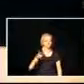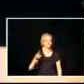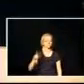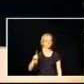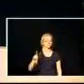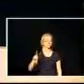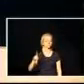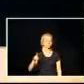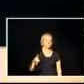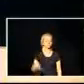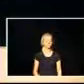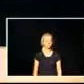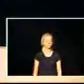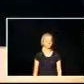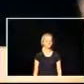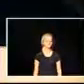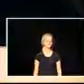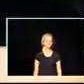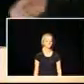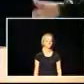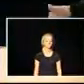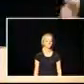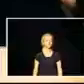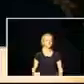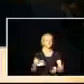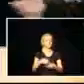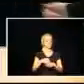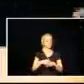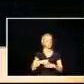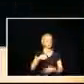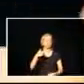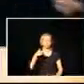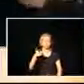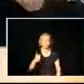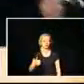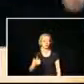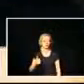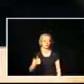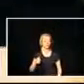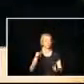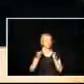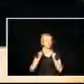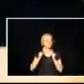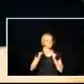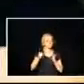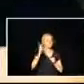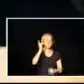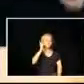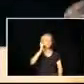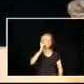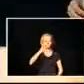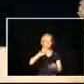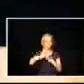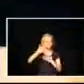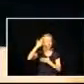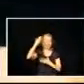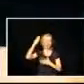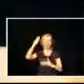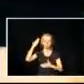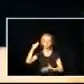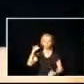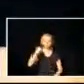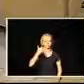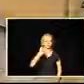segunda sessão para votar favorável, para que já possa já estar aí com data retroativa 1º de maio, ok? Muito obrigado,